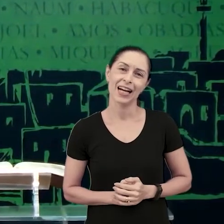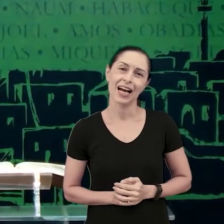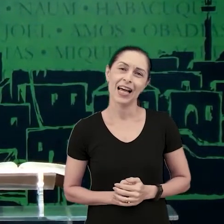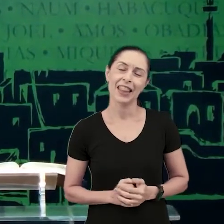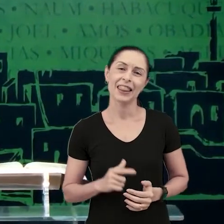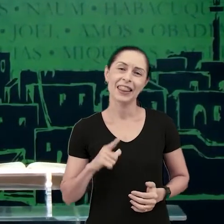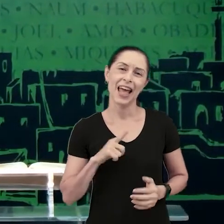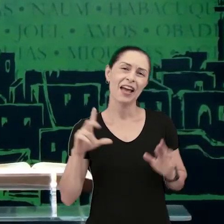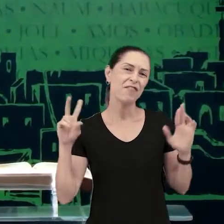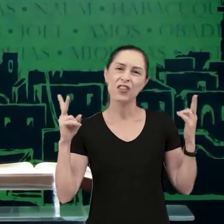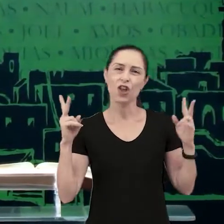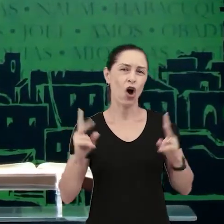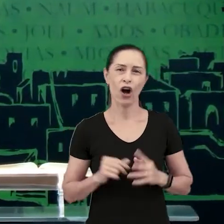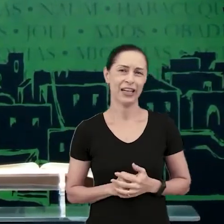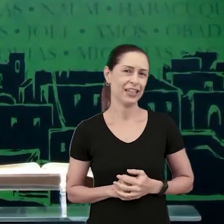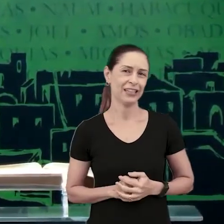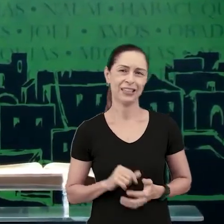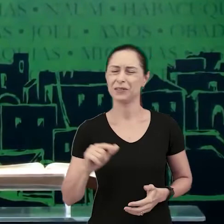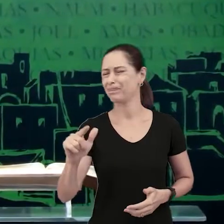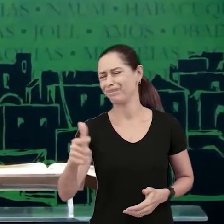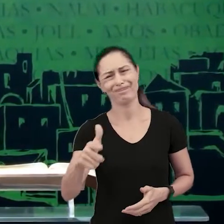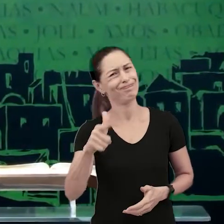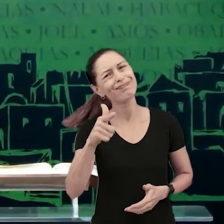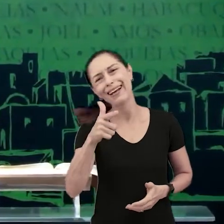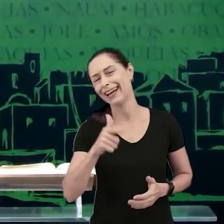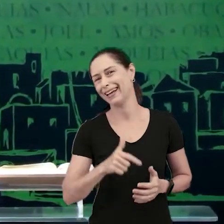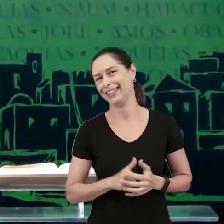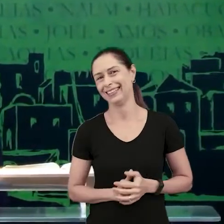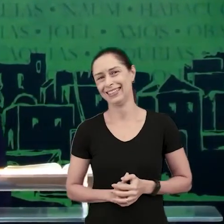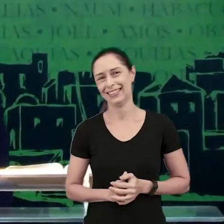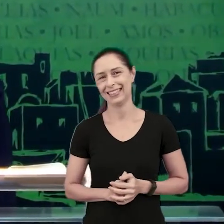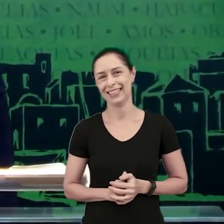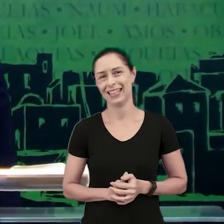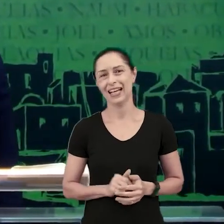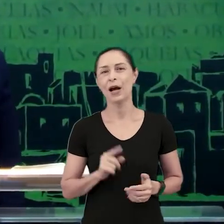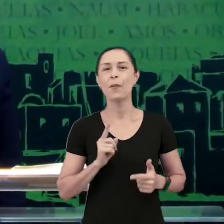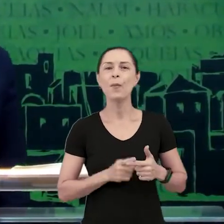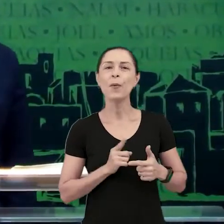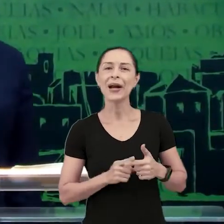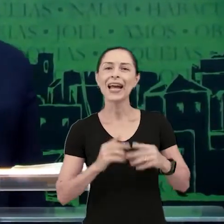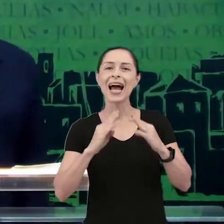Quem toca na igreja de Deus, toca na menina dos olhos de Deus.